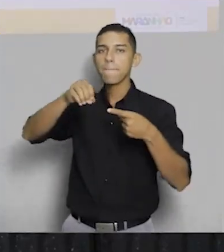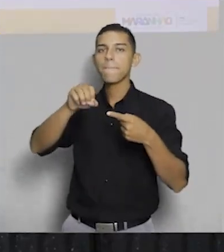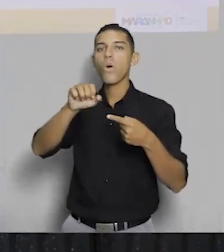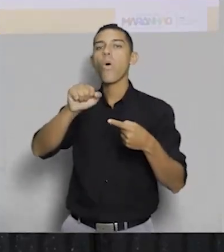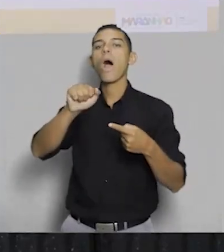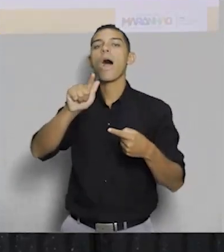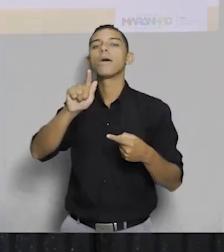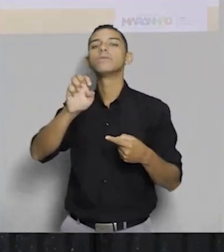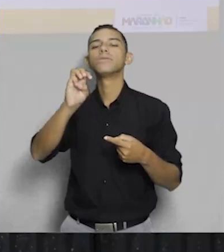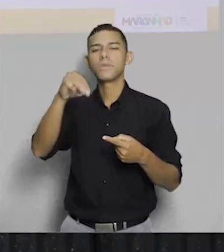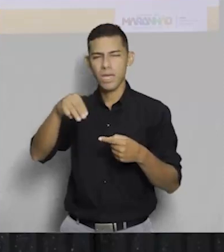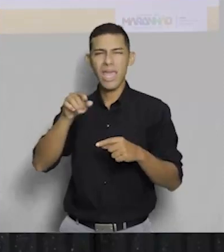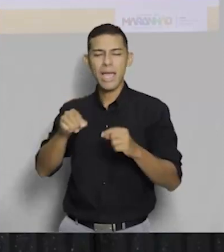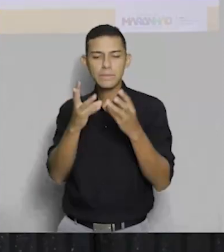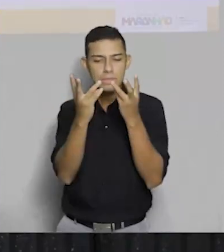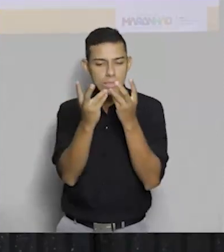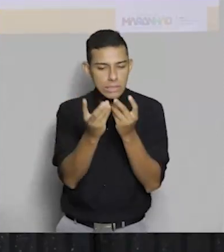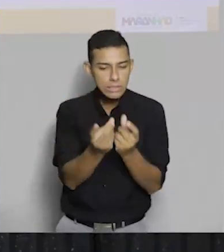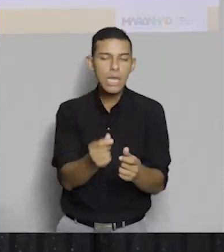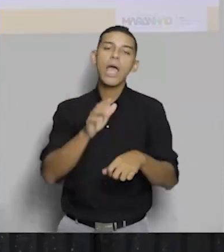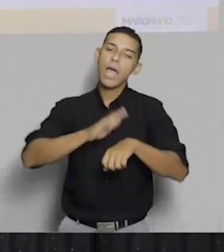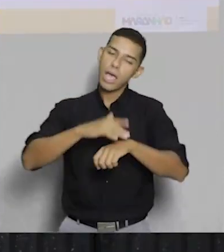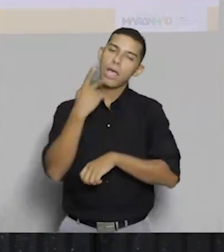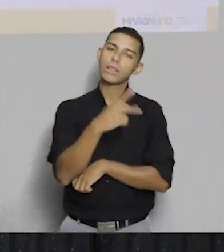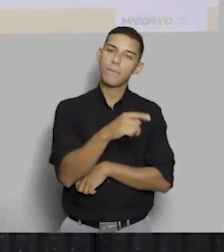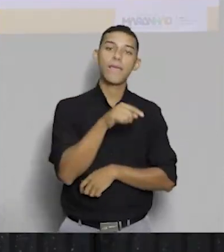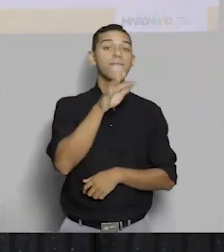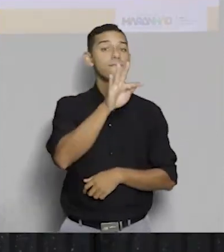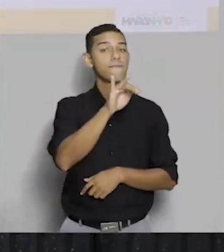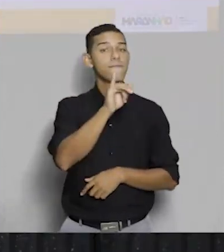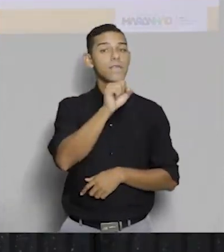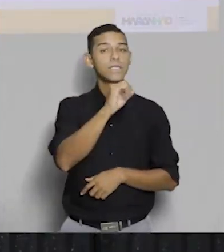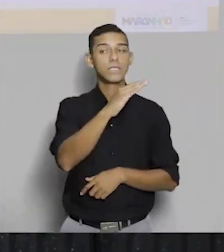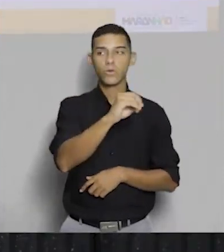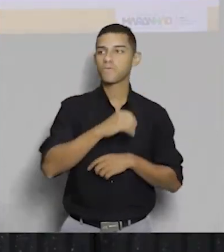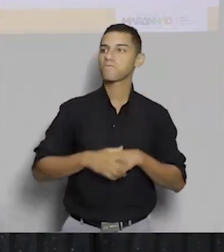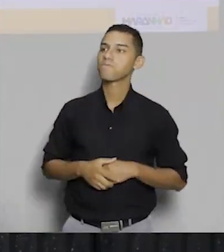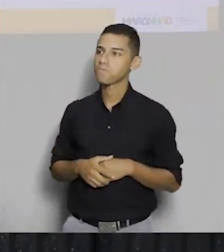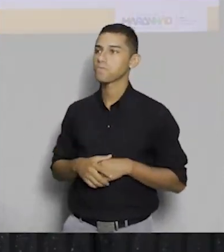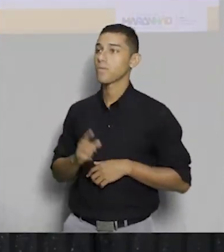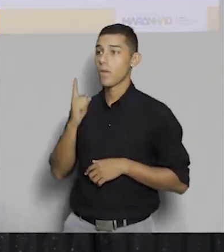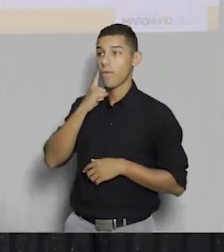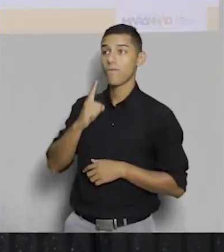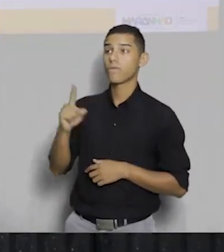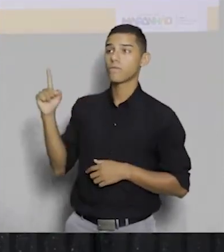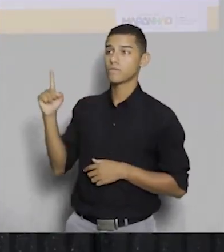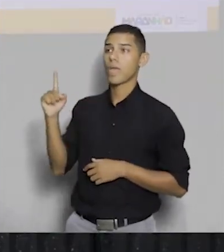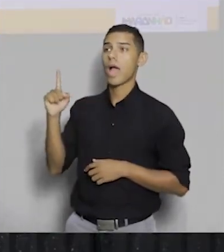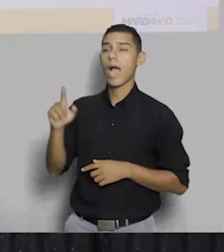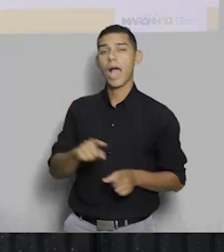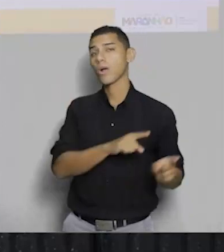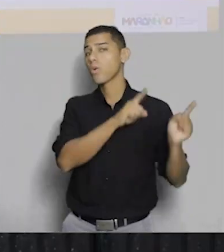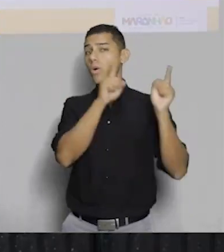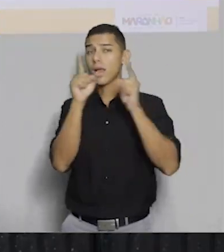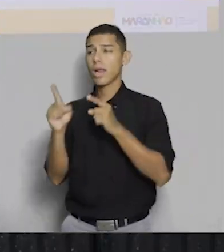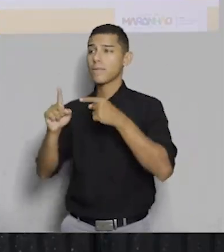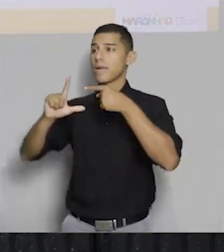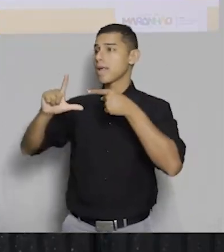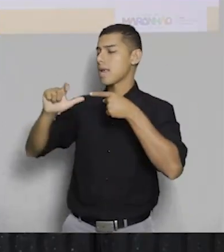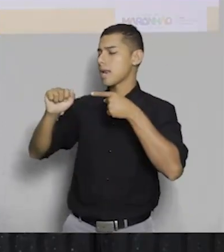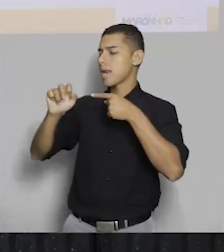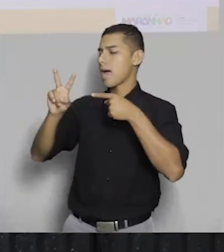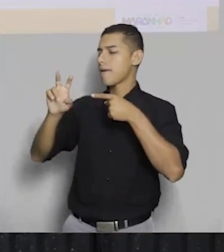se você vai triturar, também é um processo físico. Vou pular e vou para a lavagem,